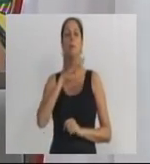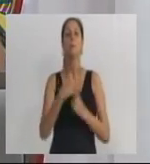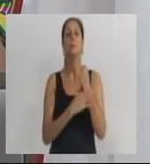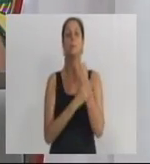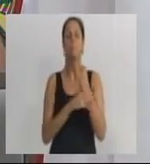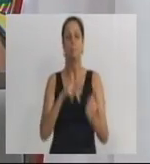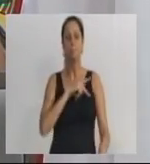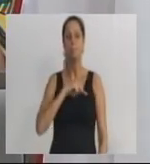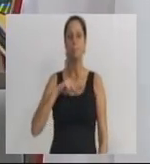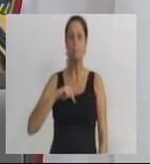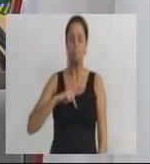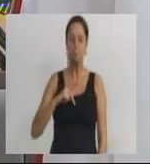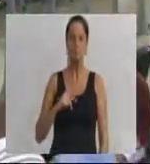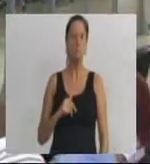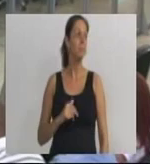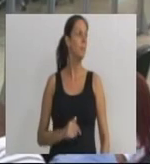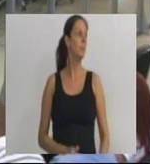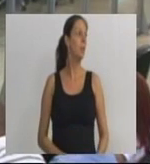vereador.